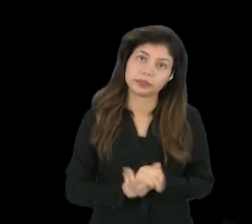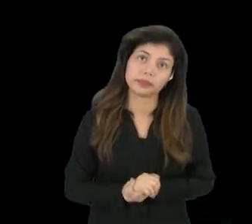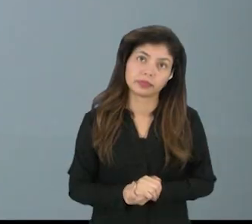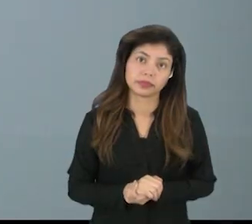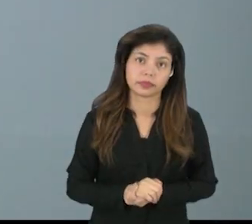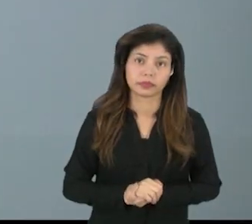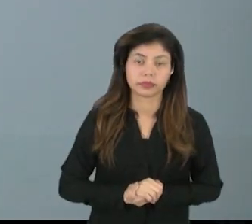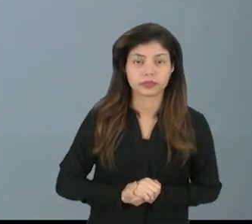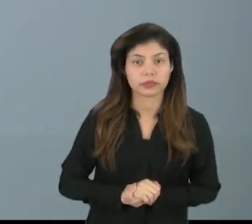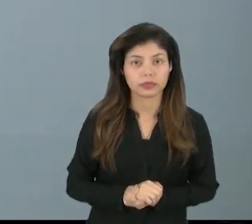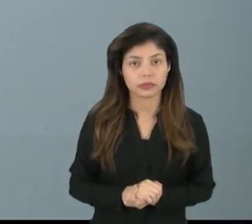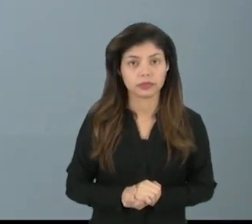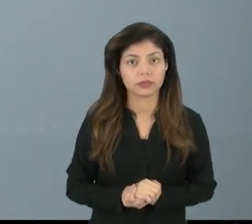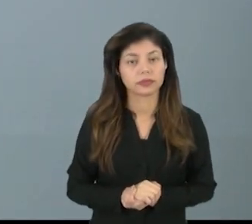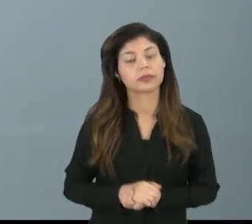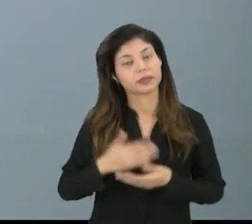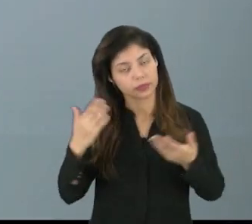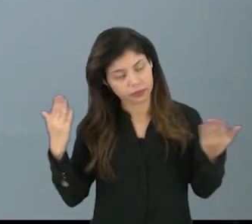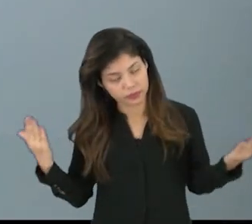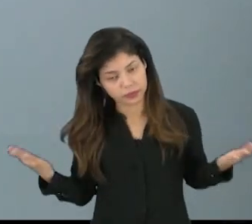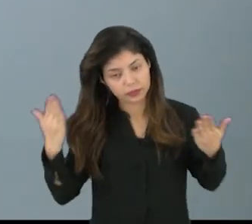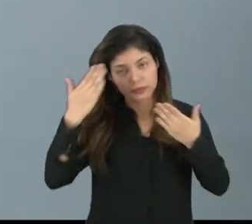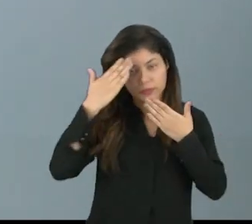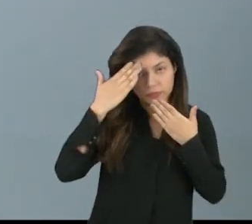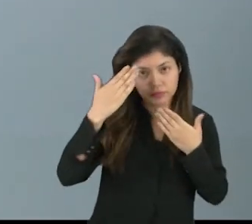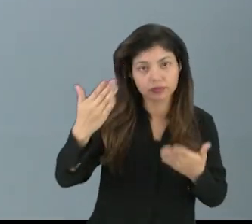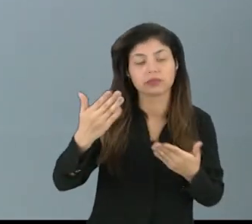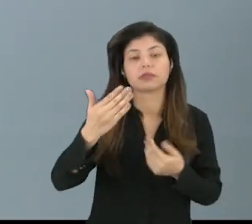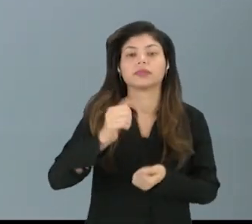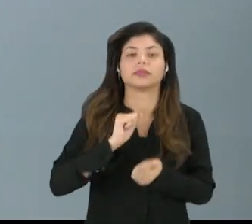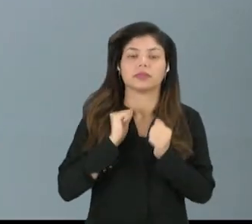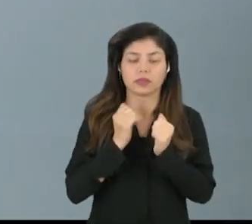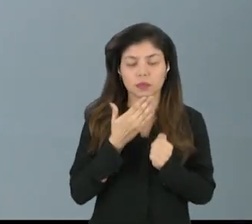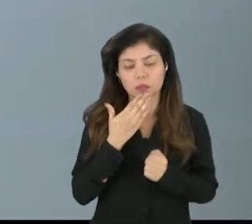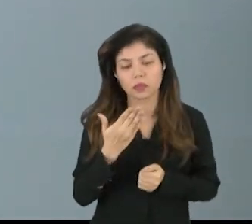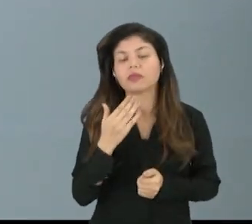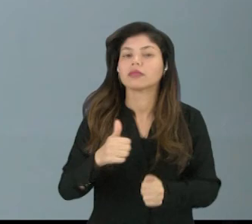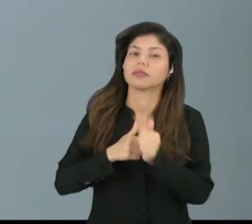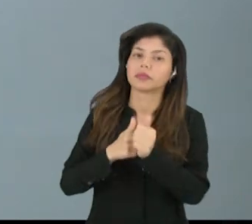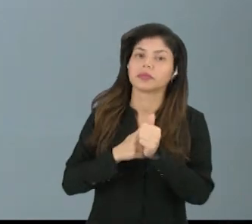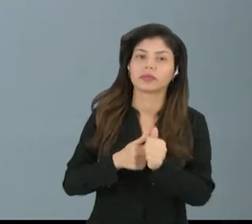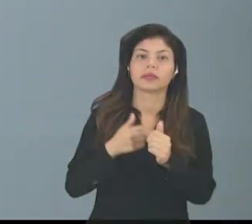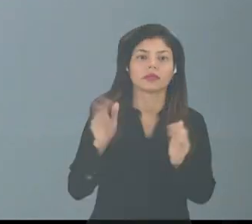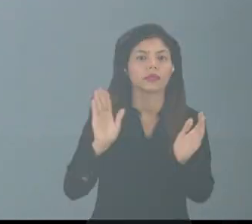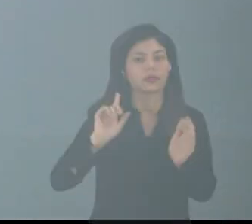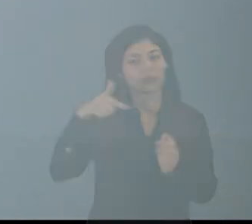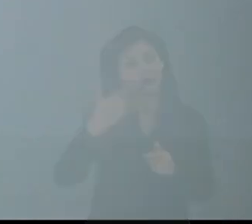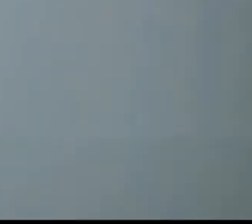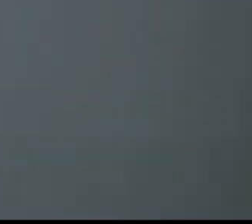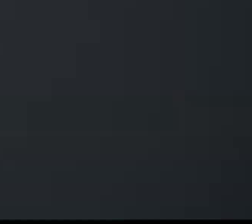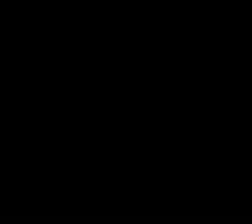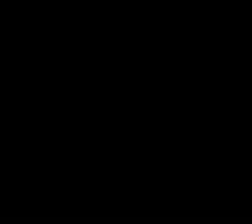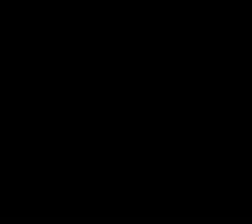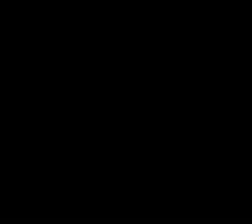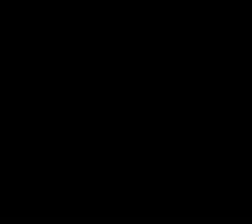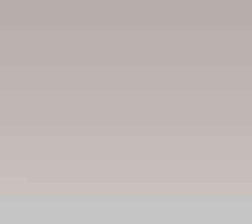pessoal, que eu me despeço de vocês. Peço que acompanhem as demais aulas e até a semana que vem.